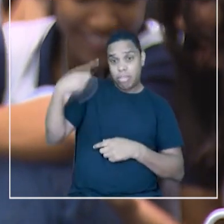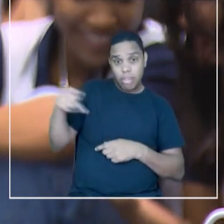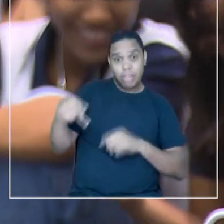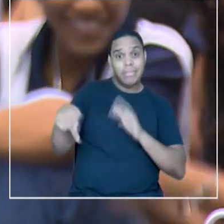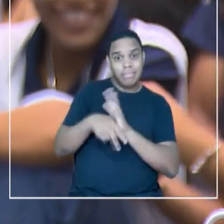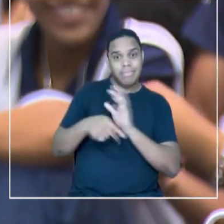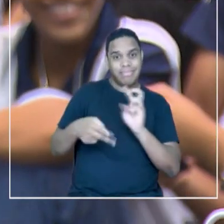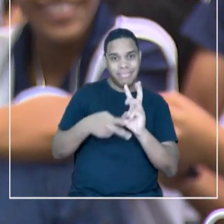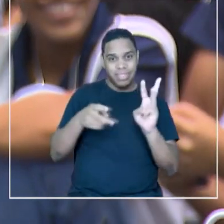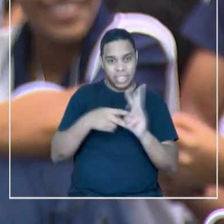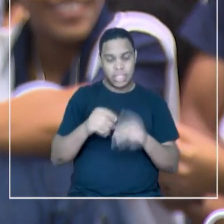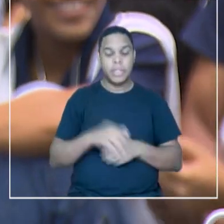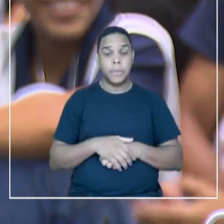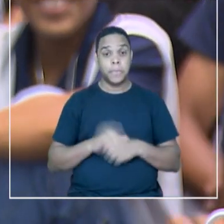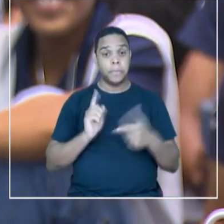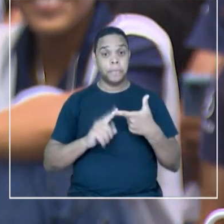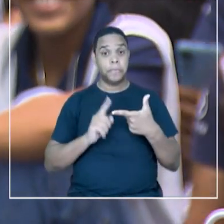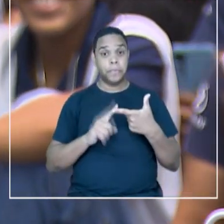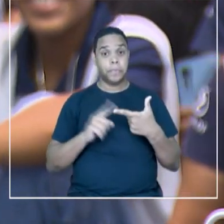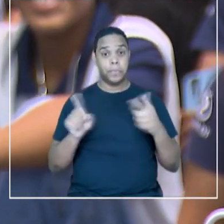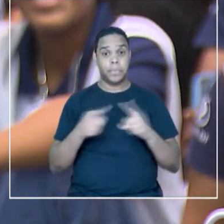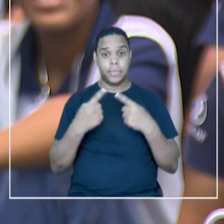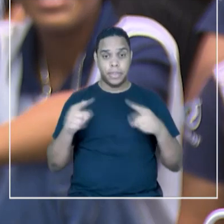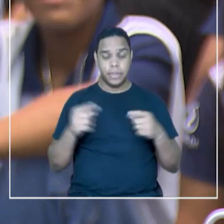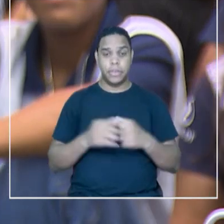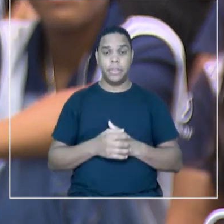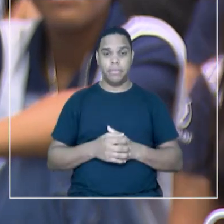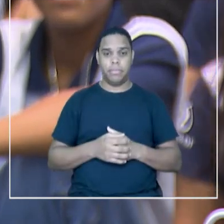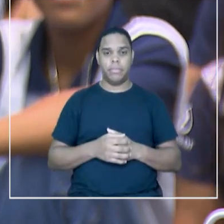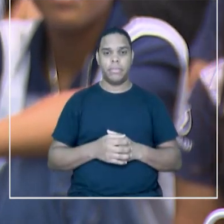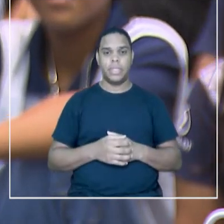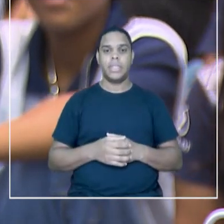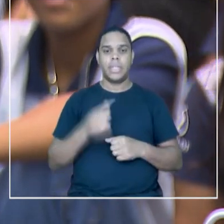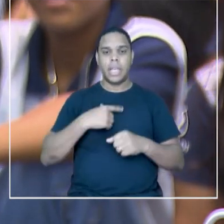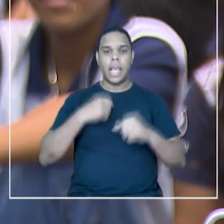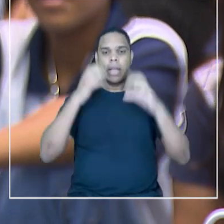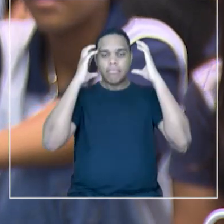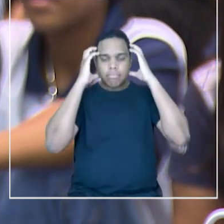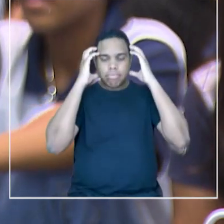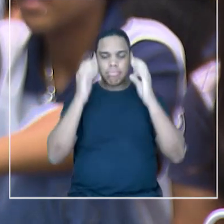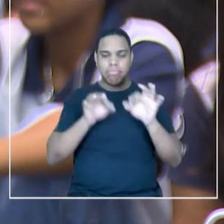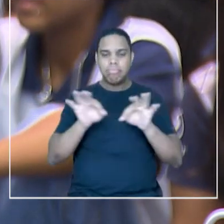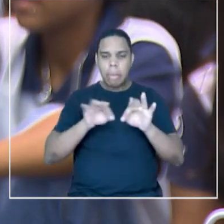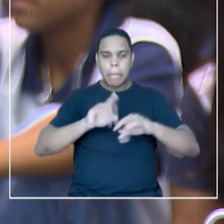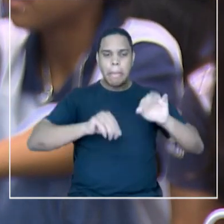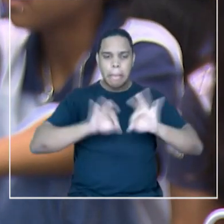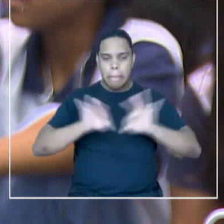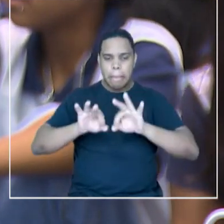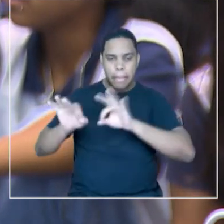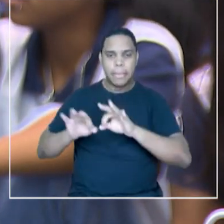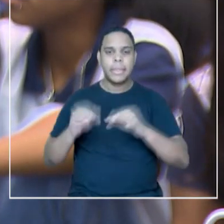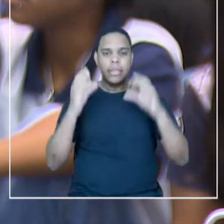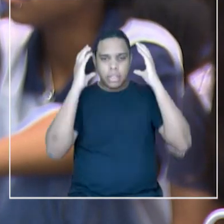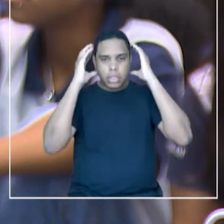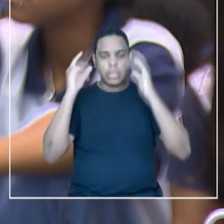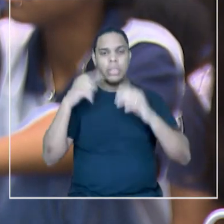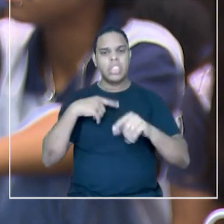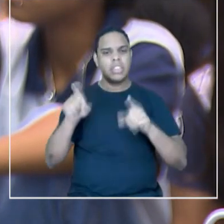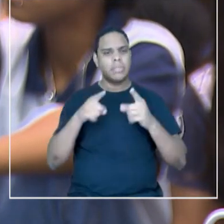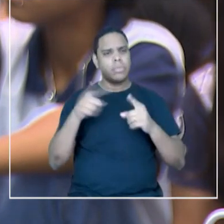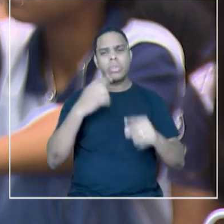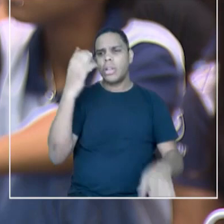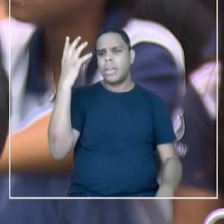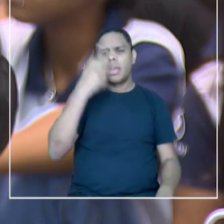tal. A segunda música é uma música que quando eu estava no estúdio produzindo, eles começaram a tocar. Assim, eu falei, nossa, que música